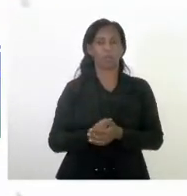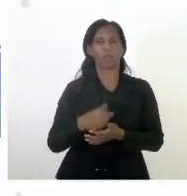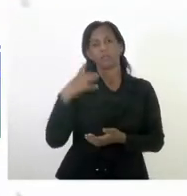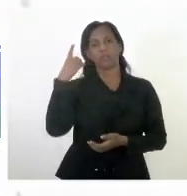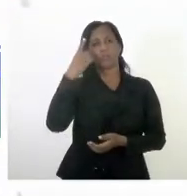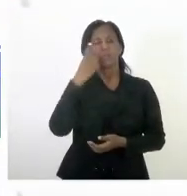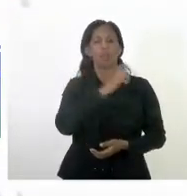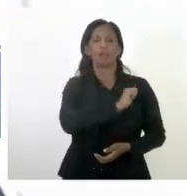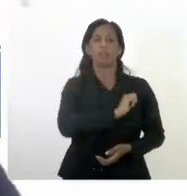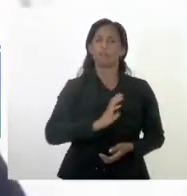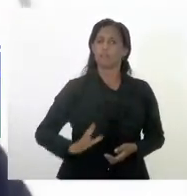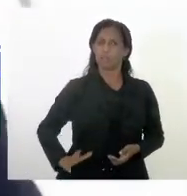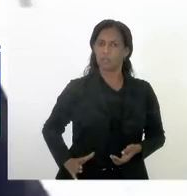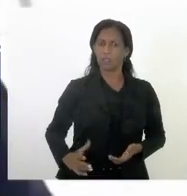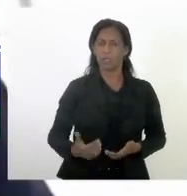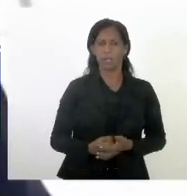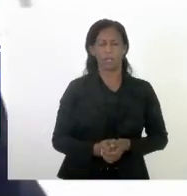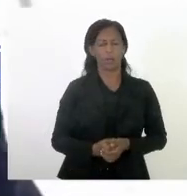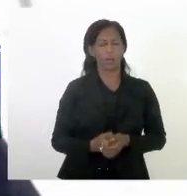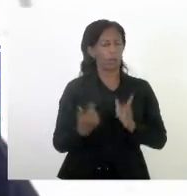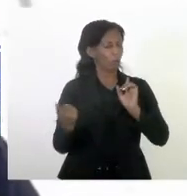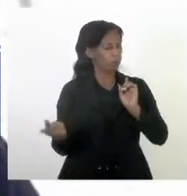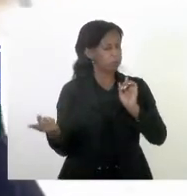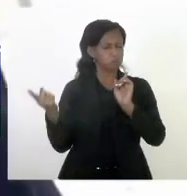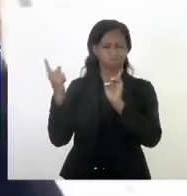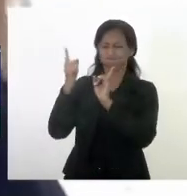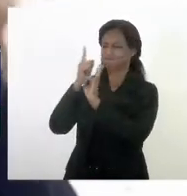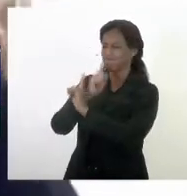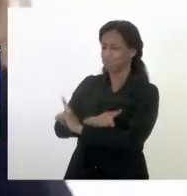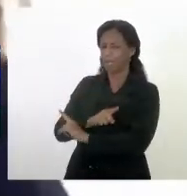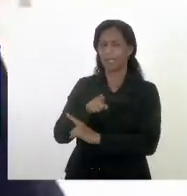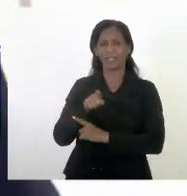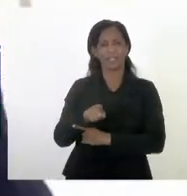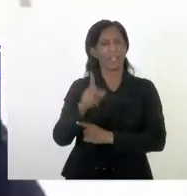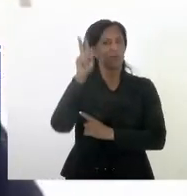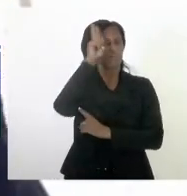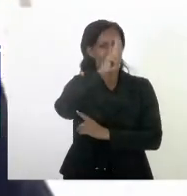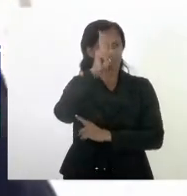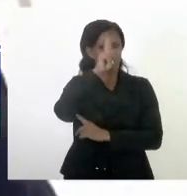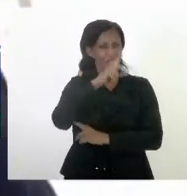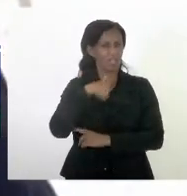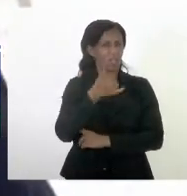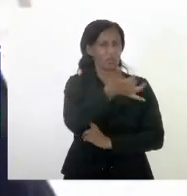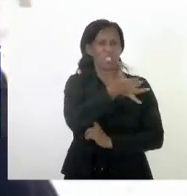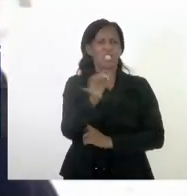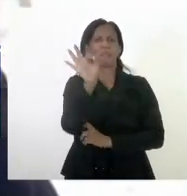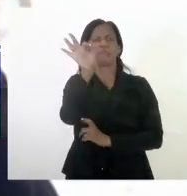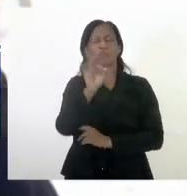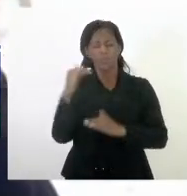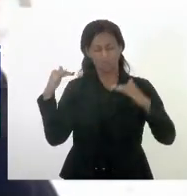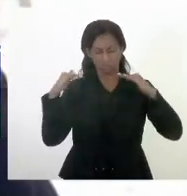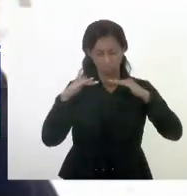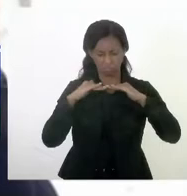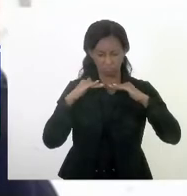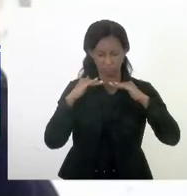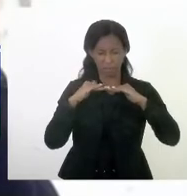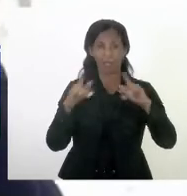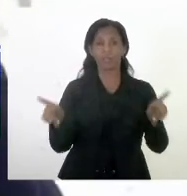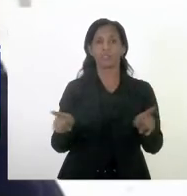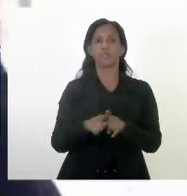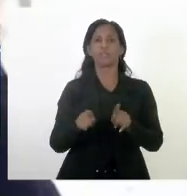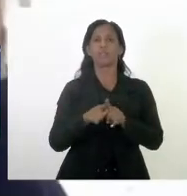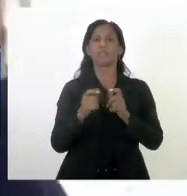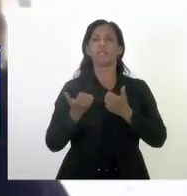André Siciliano, muito pelo contrário, quero resgatar, né, que sou 100% favorável, mas quero trazer